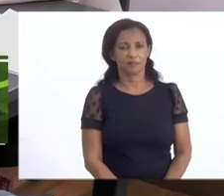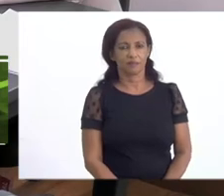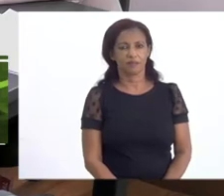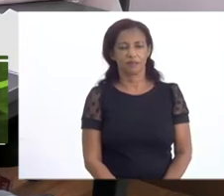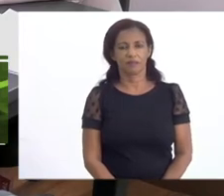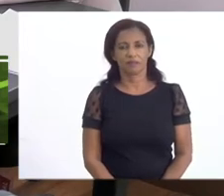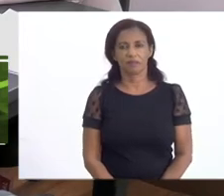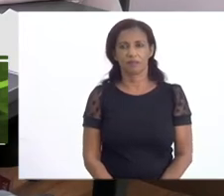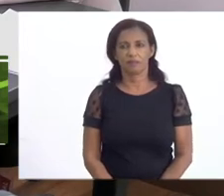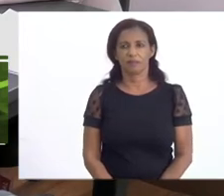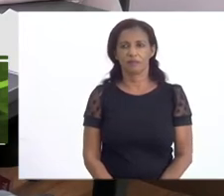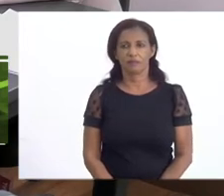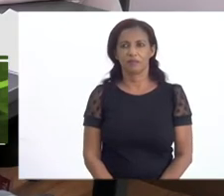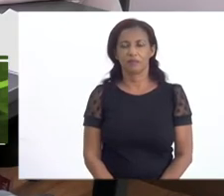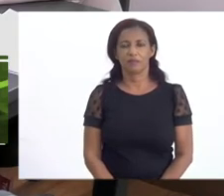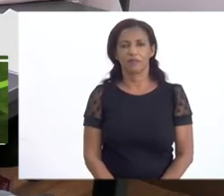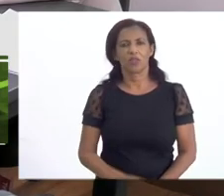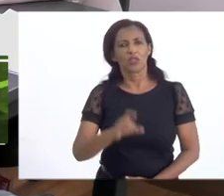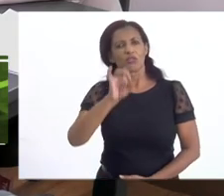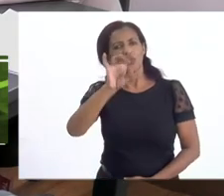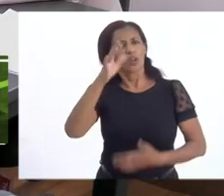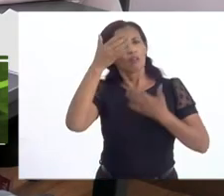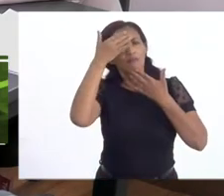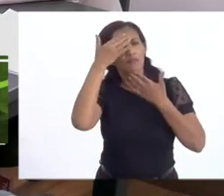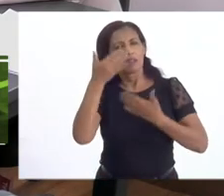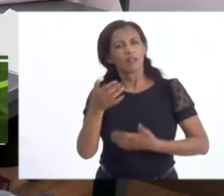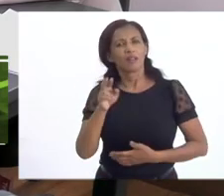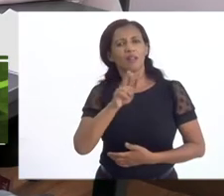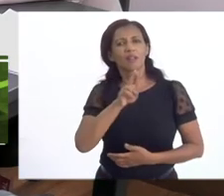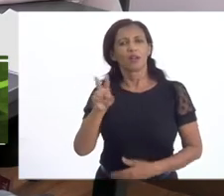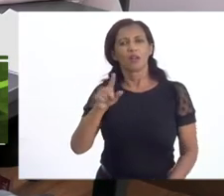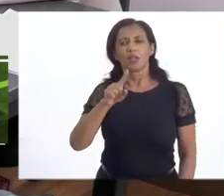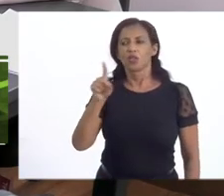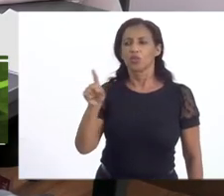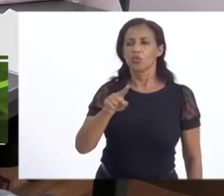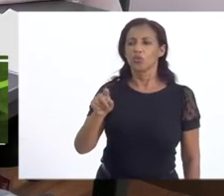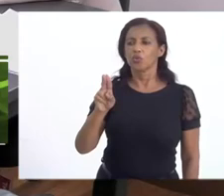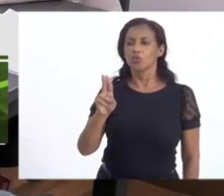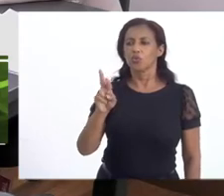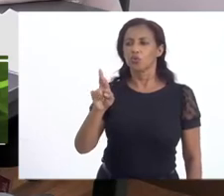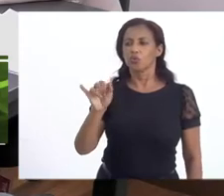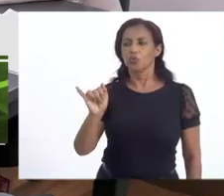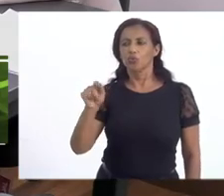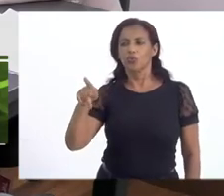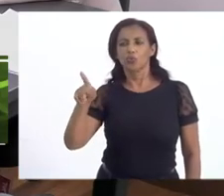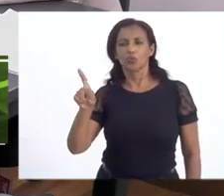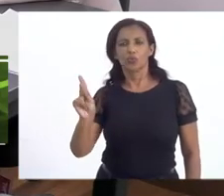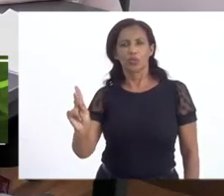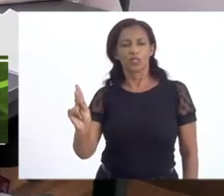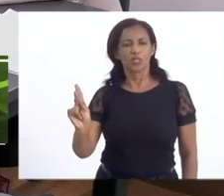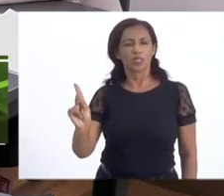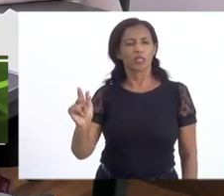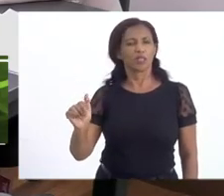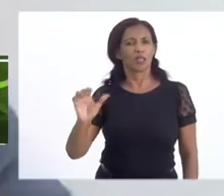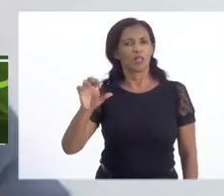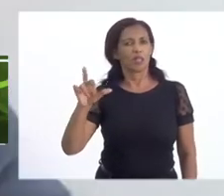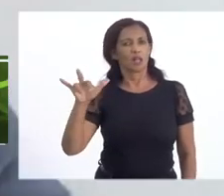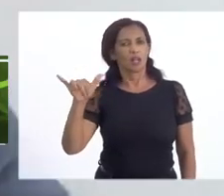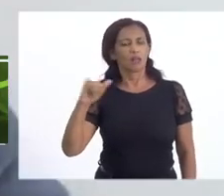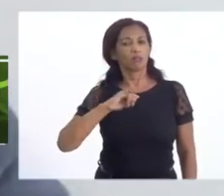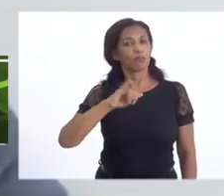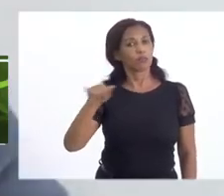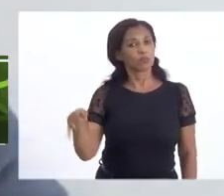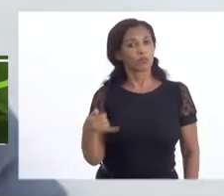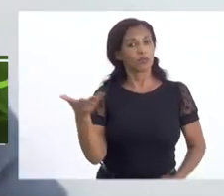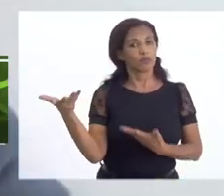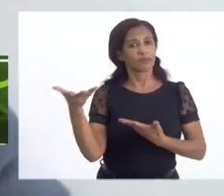Habilitou. Só queria realmente agradecer em nome da Zurich, em nome do Fernando, do Cleiton, a oportunidade de